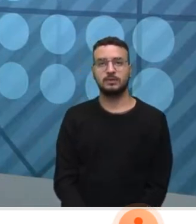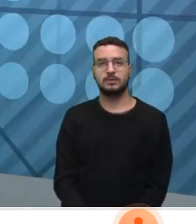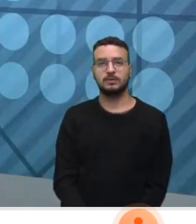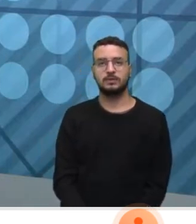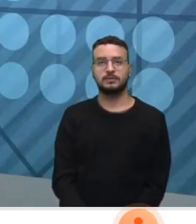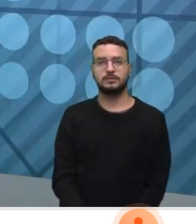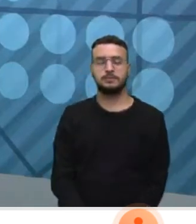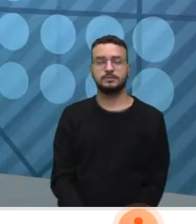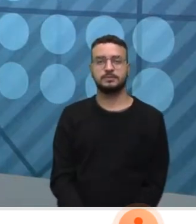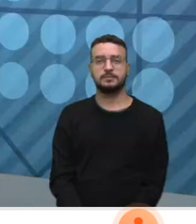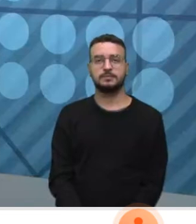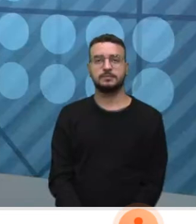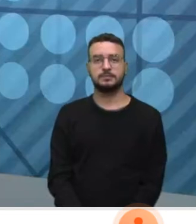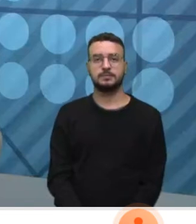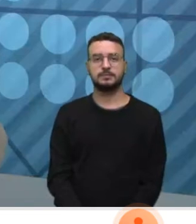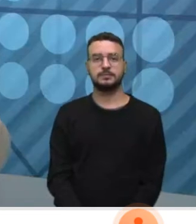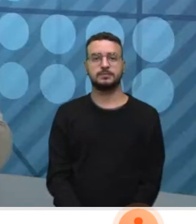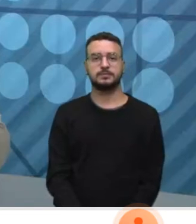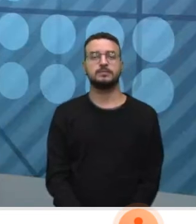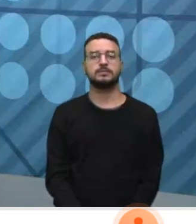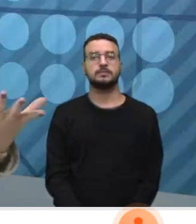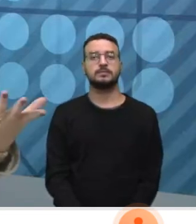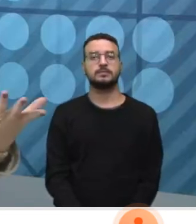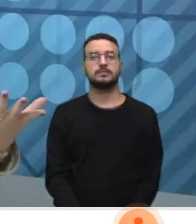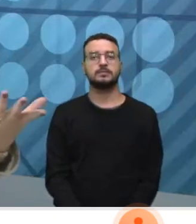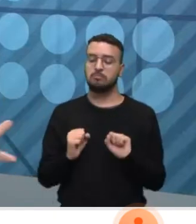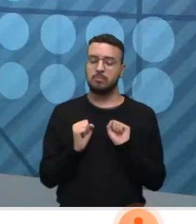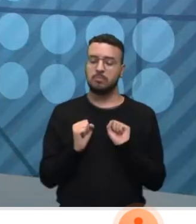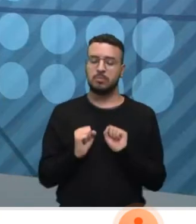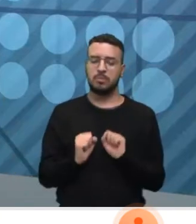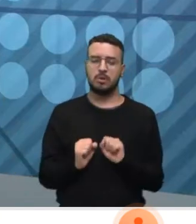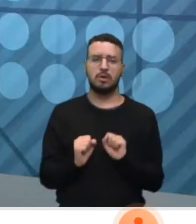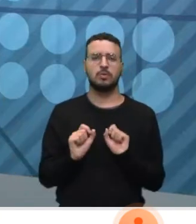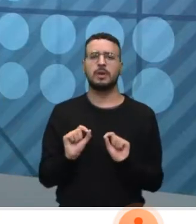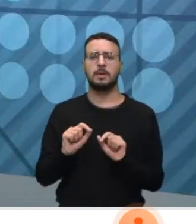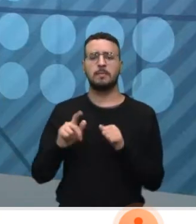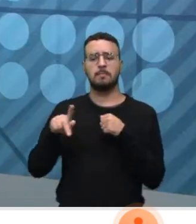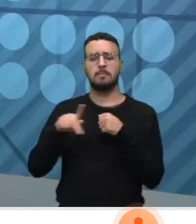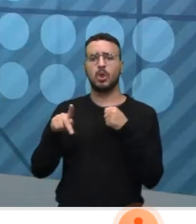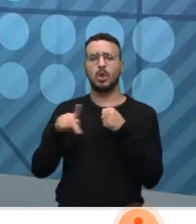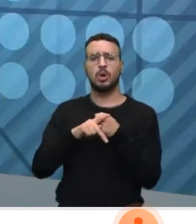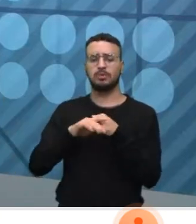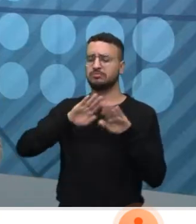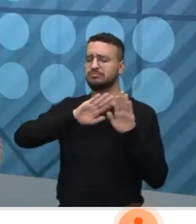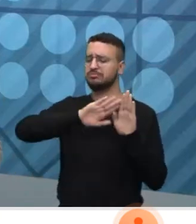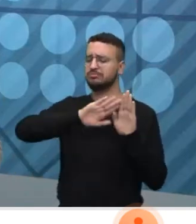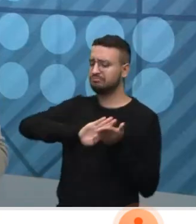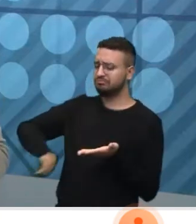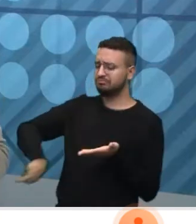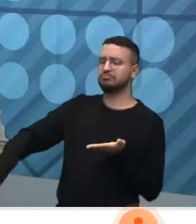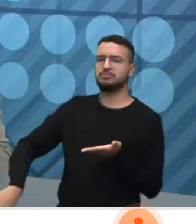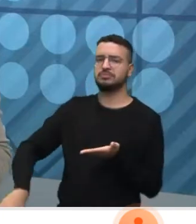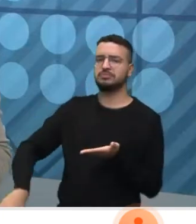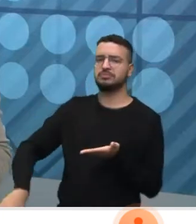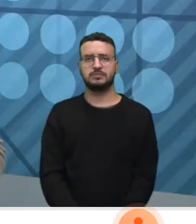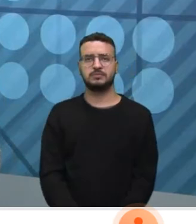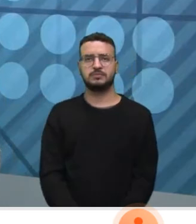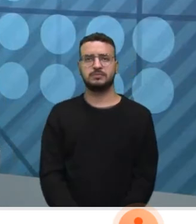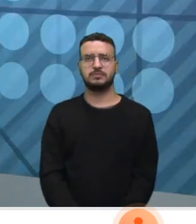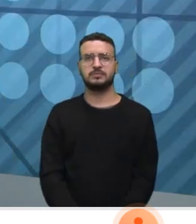e você pergunta para mim. E agora a gente pode dispensar os pronomes. Eu posso falar assim, você pergunta para ele, tá? Digamos